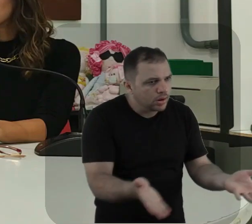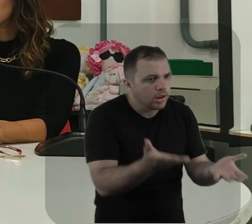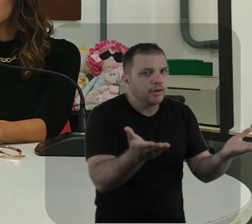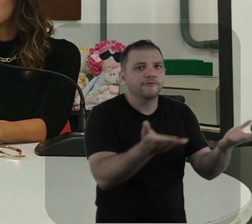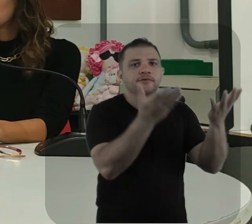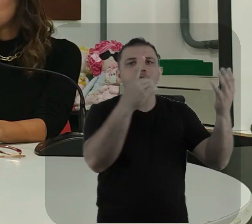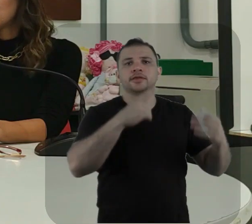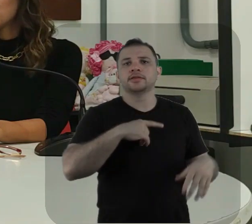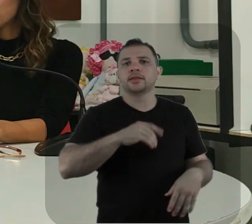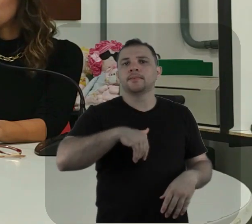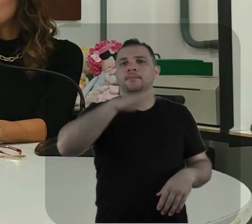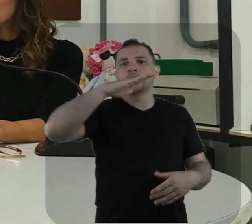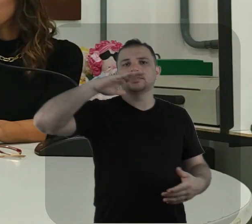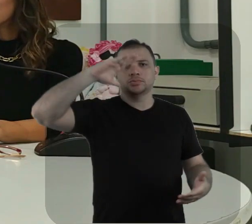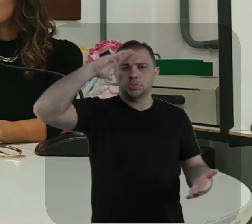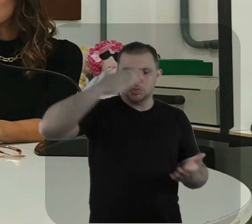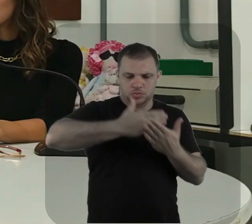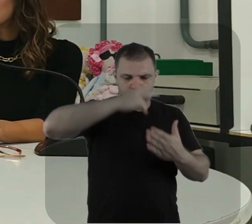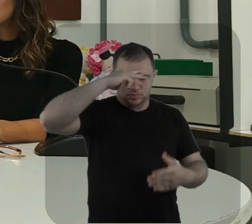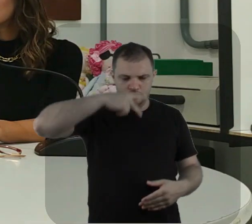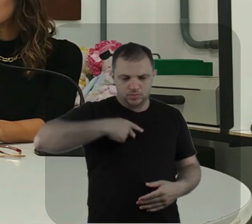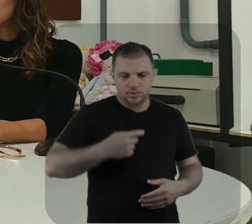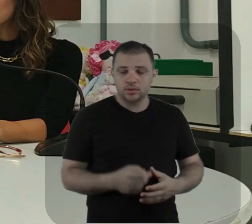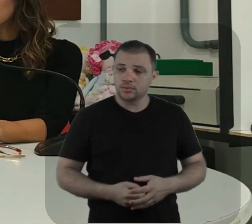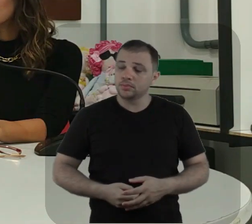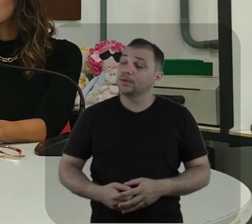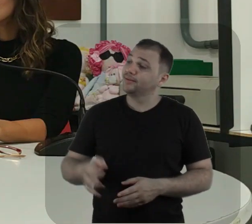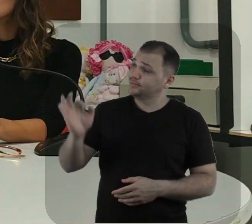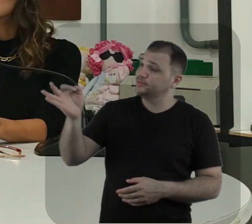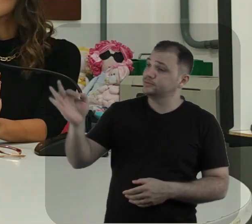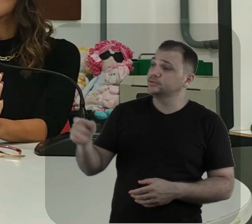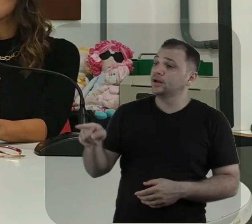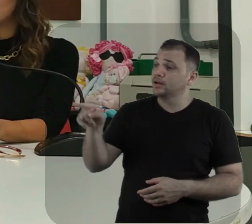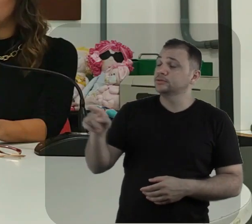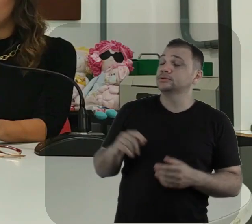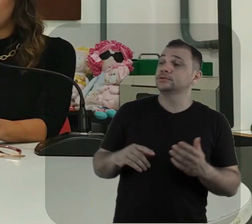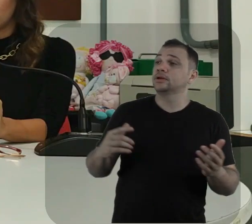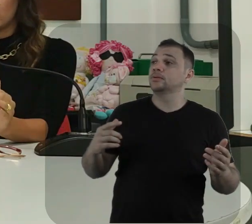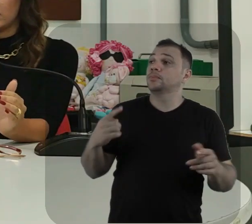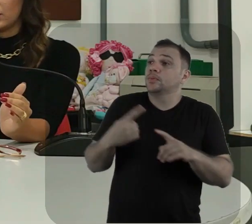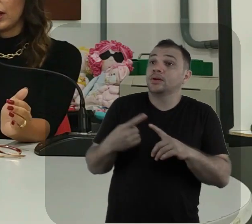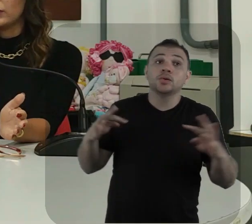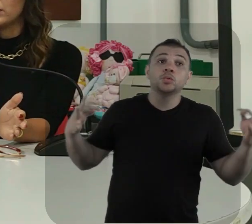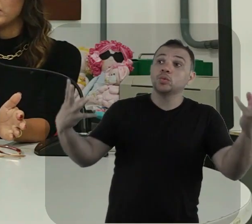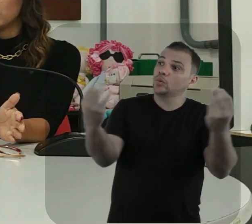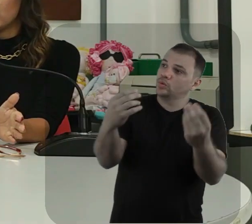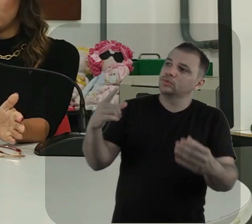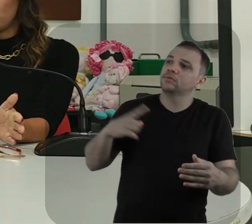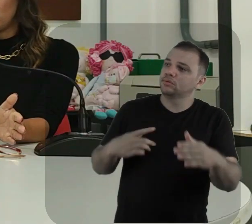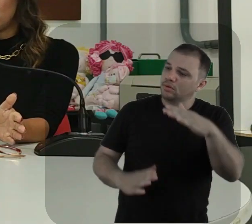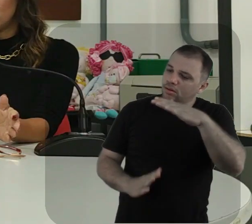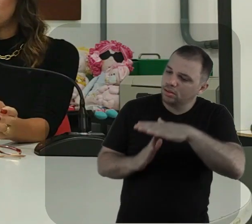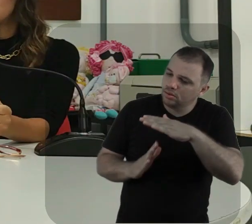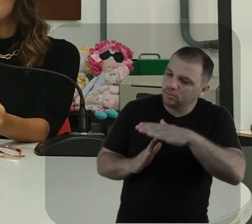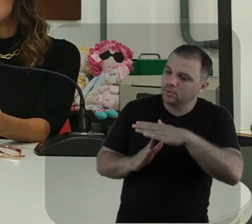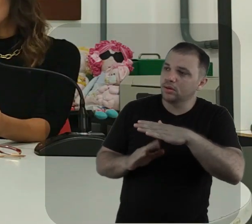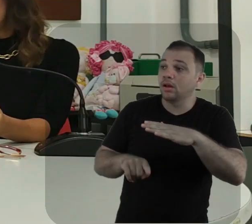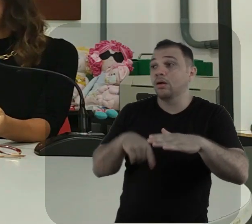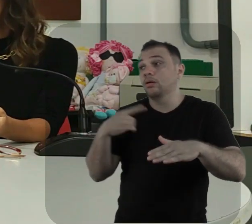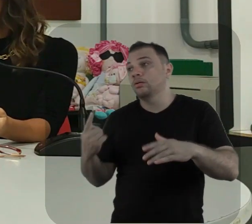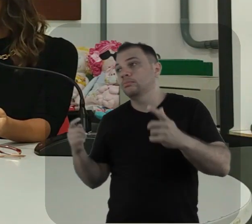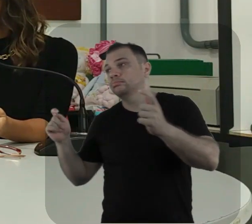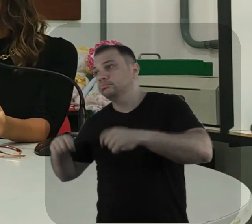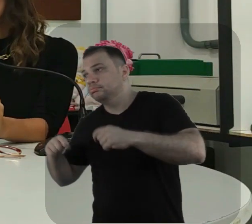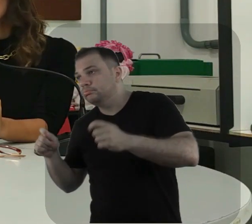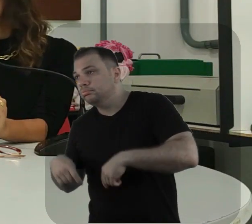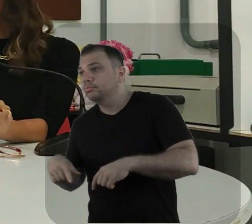uma autoconfiança. É porque é algo concreto, né, Raíssa? Todo mundo tem seu lado mais suscetível e tem